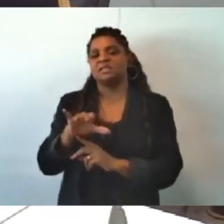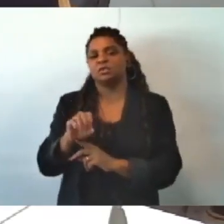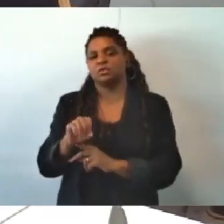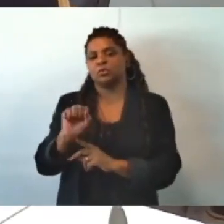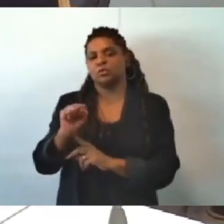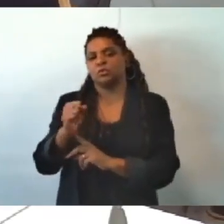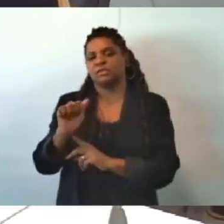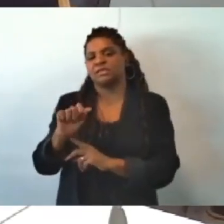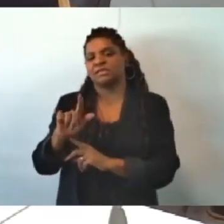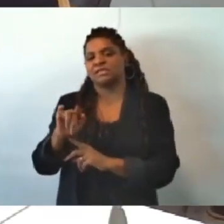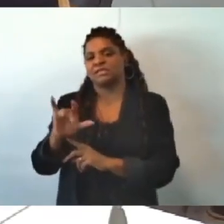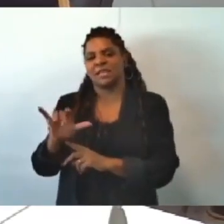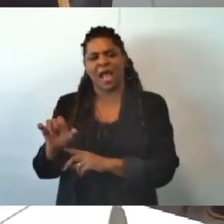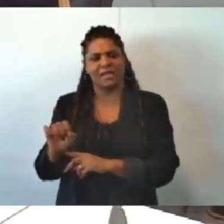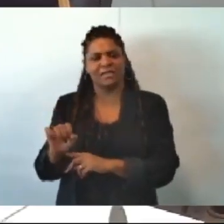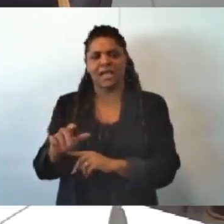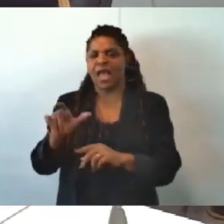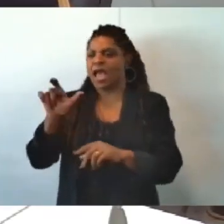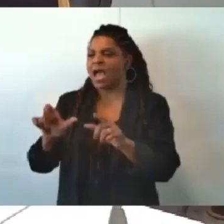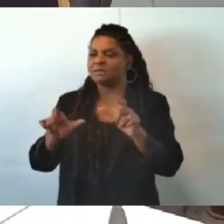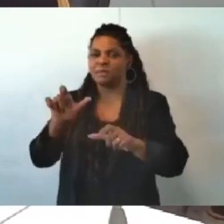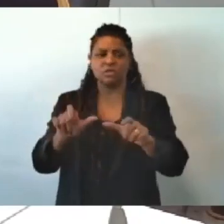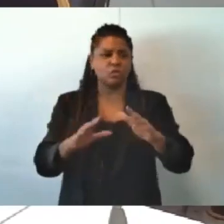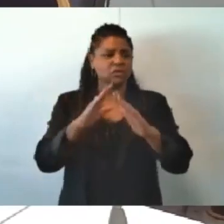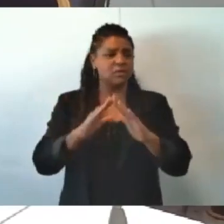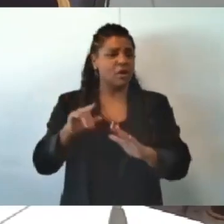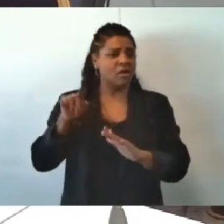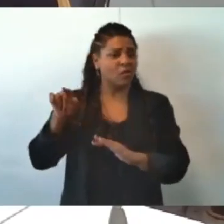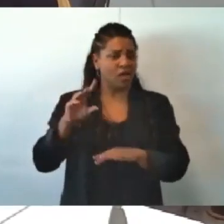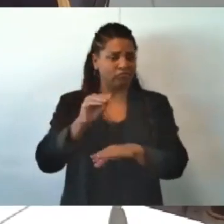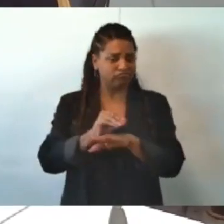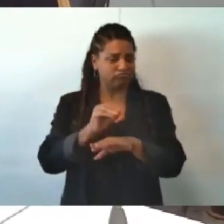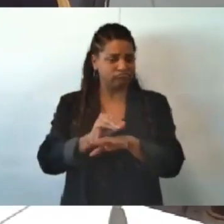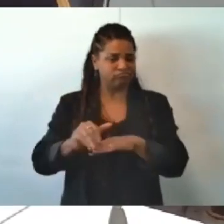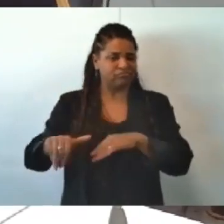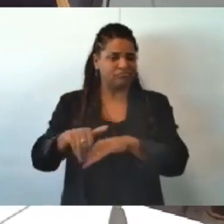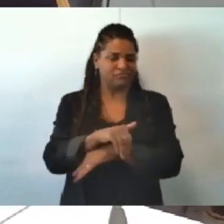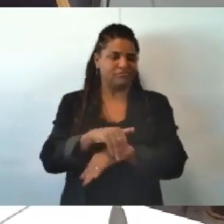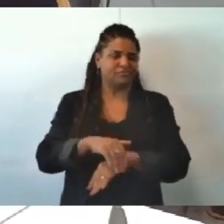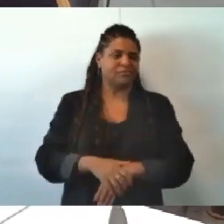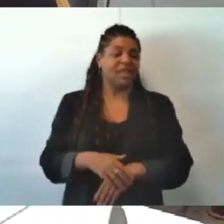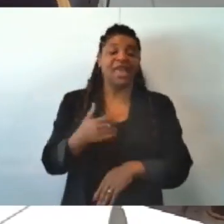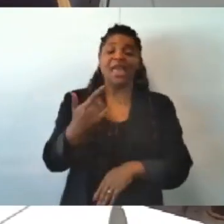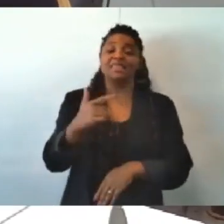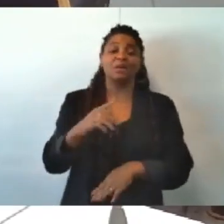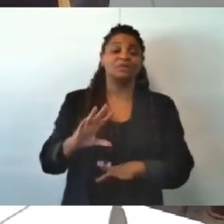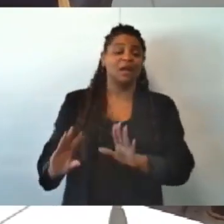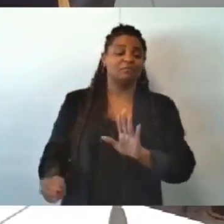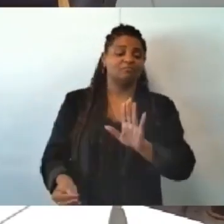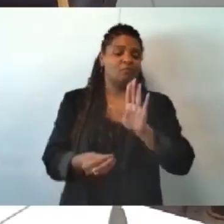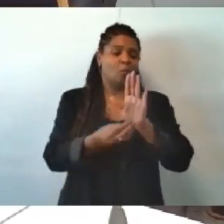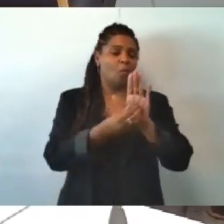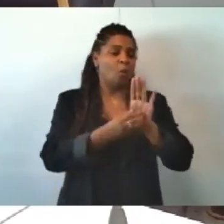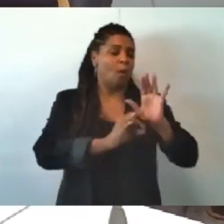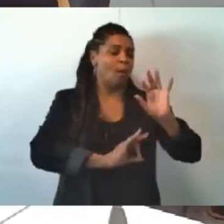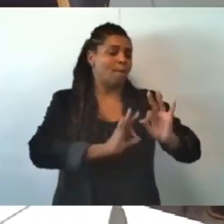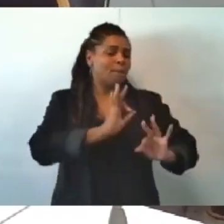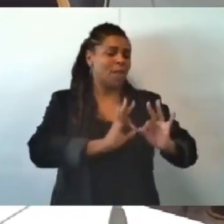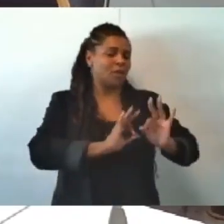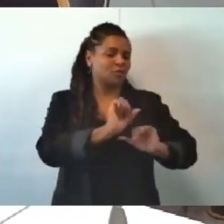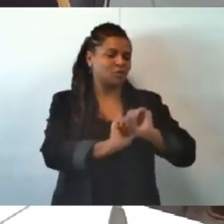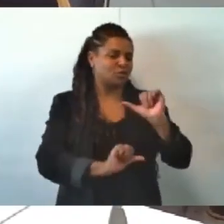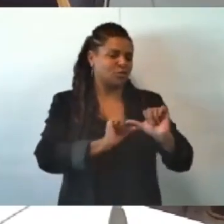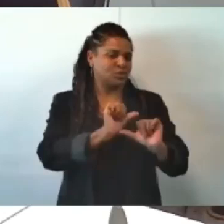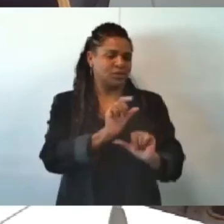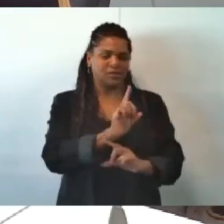está no plano de revitalização, garantindo que qualquer intervenção, como a arquibancada que pretendem fazer, que para nós